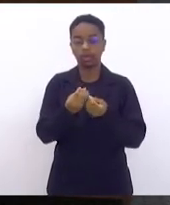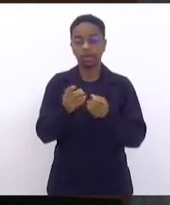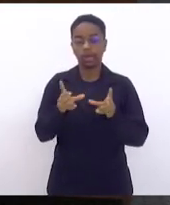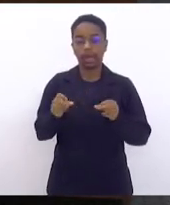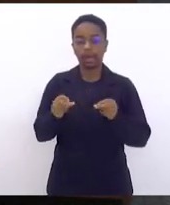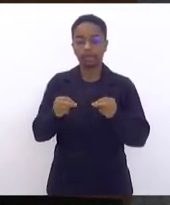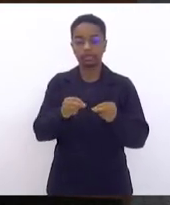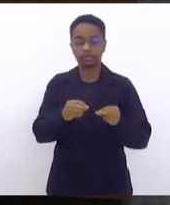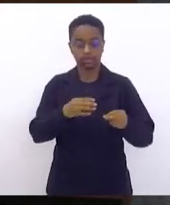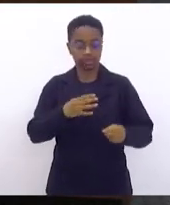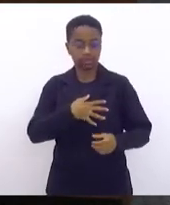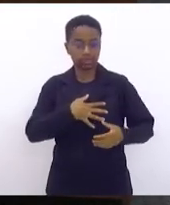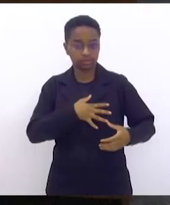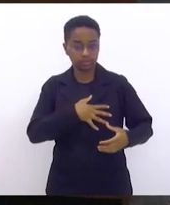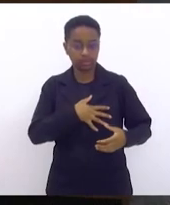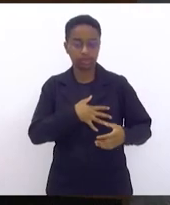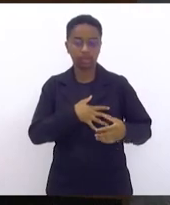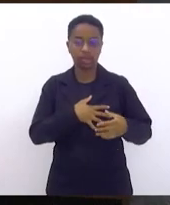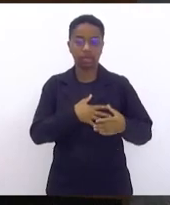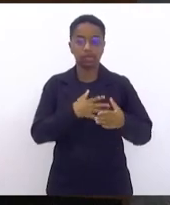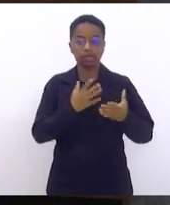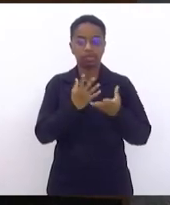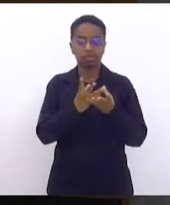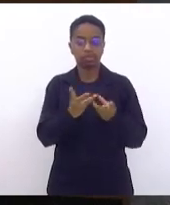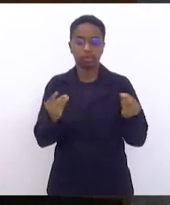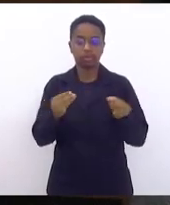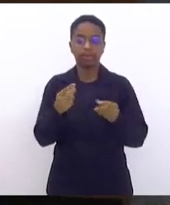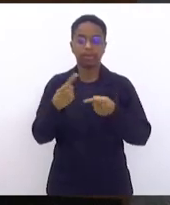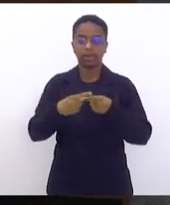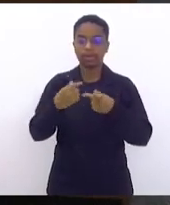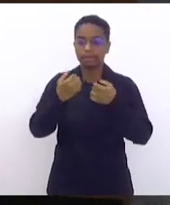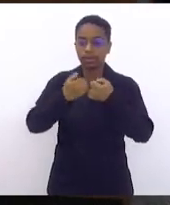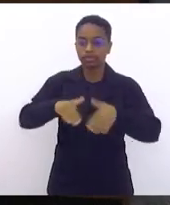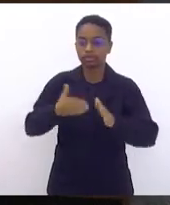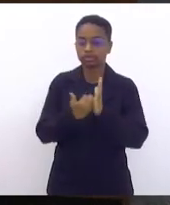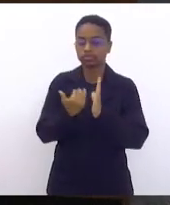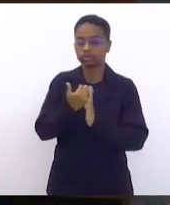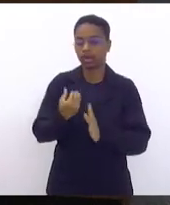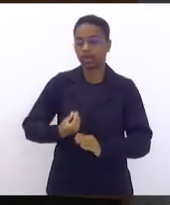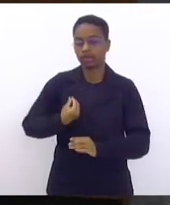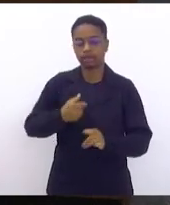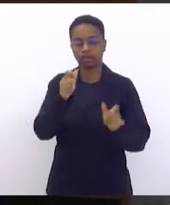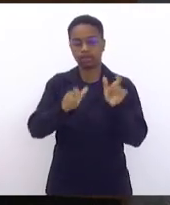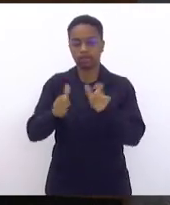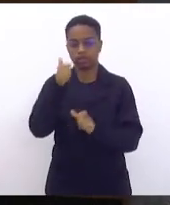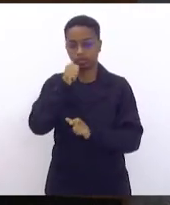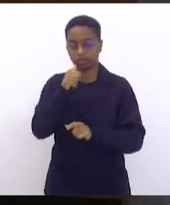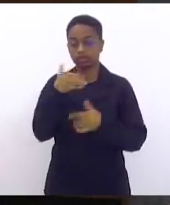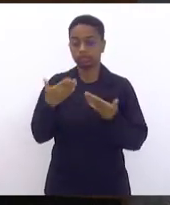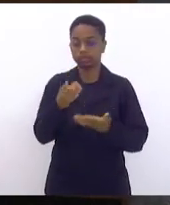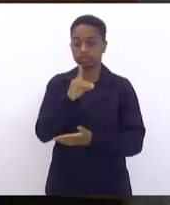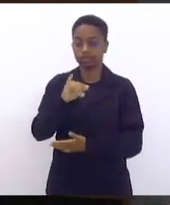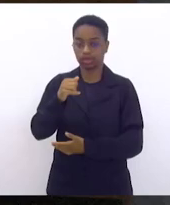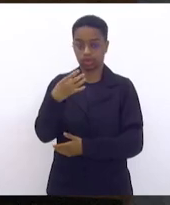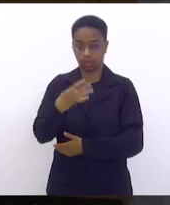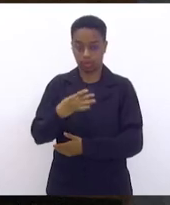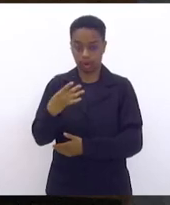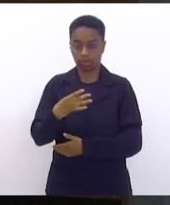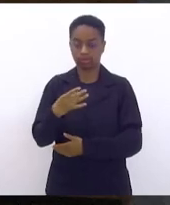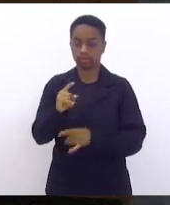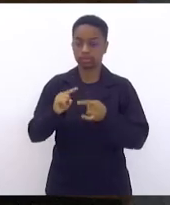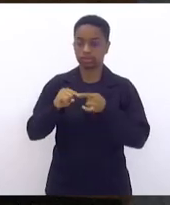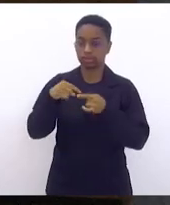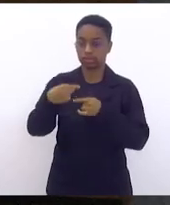que é um dos cânceres mais agressivos à vida dessas mulheres. Então, no dia 4, aqui após